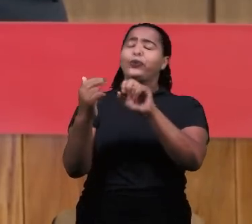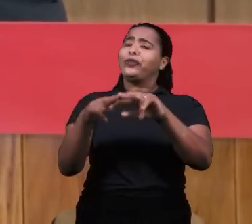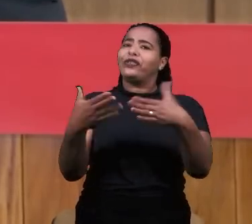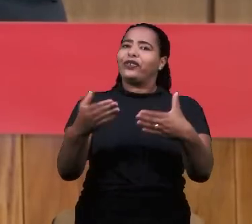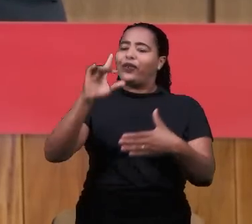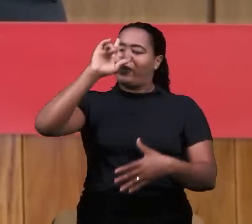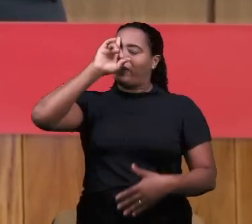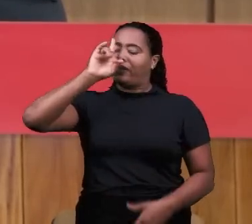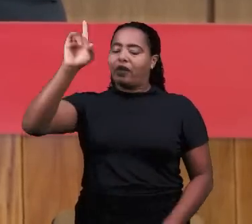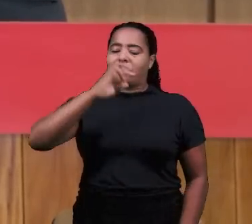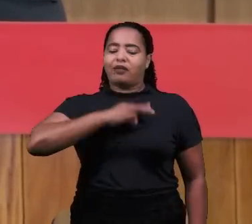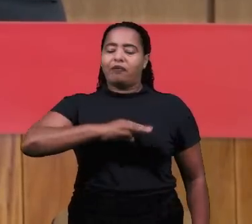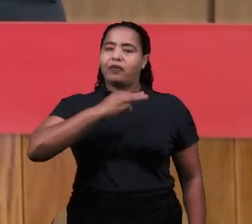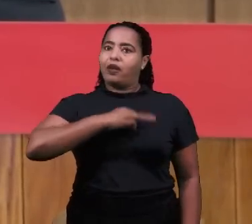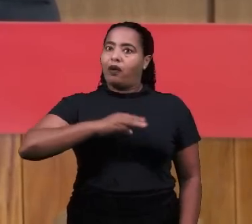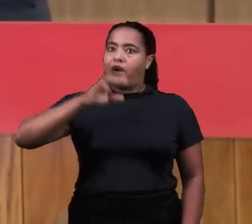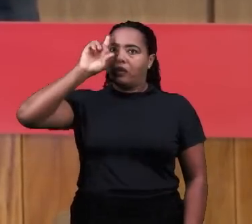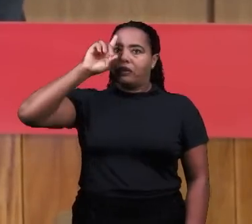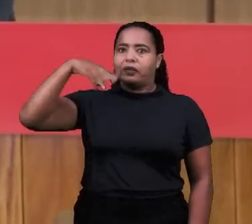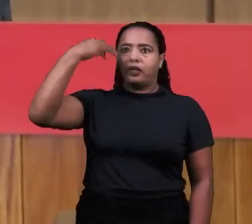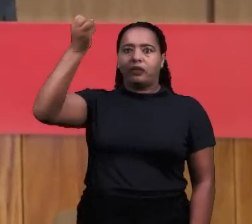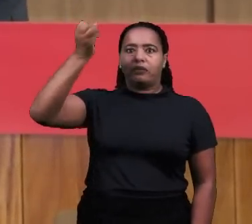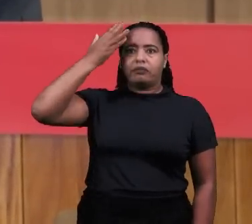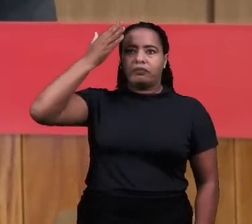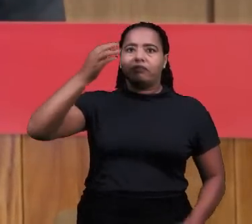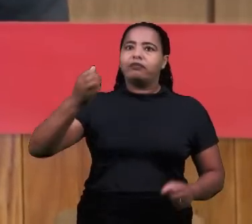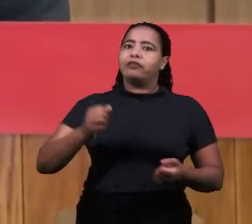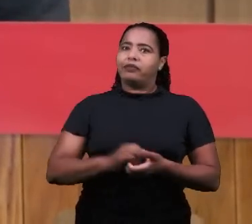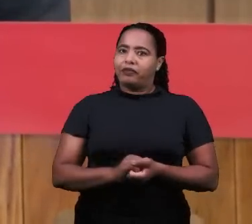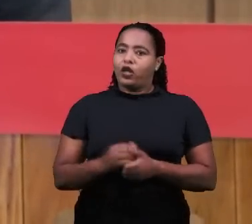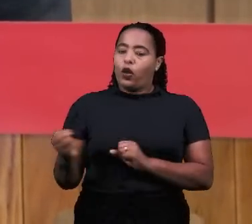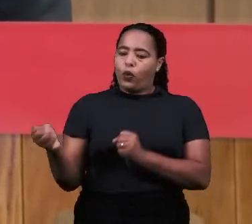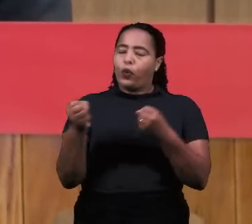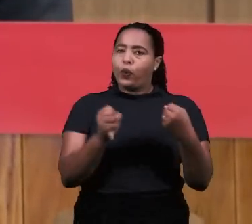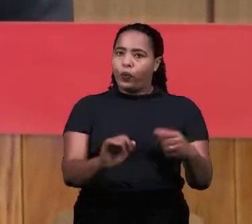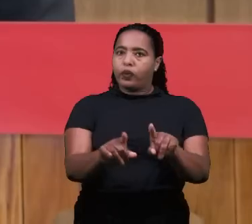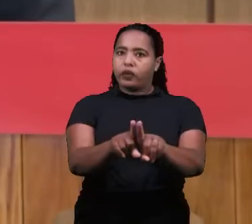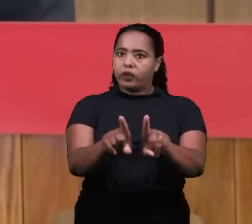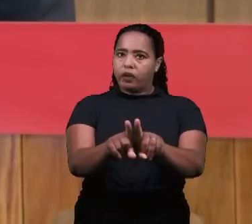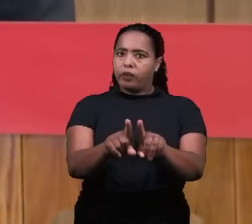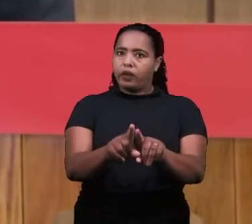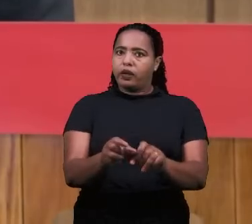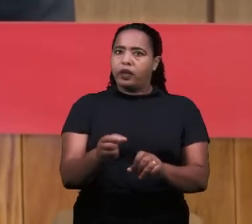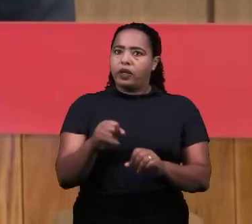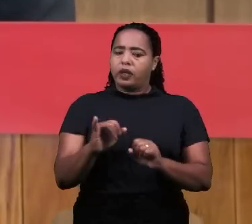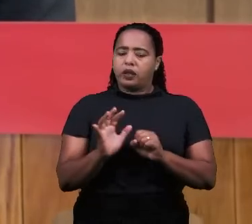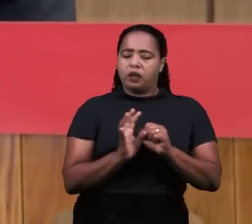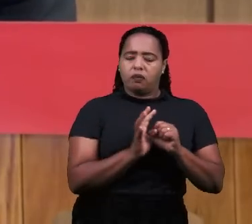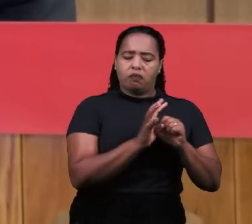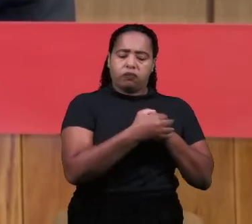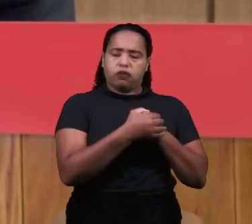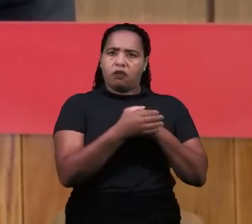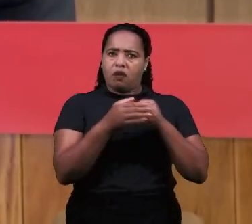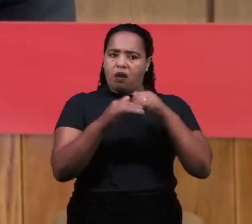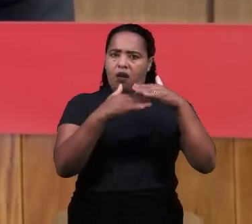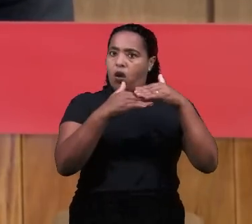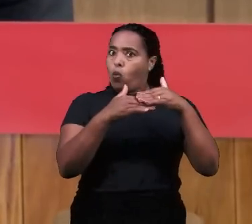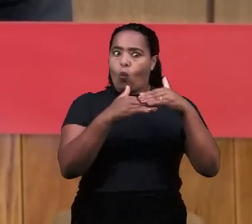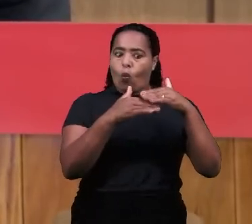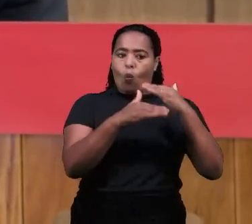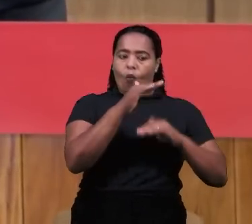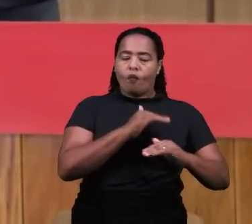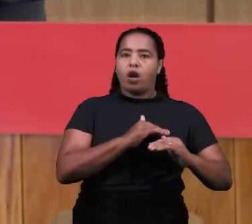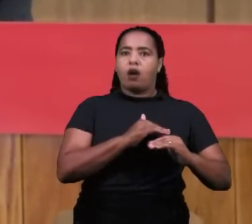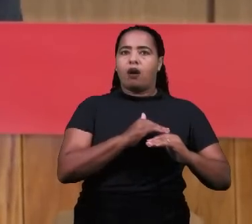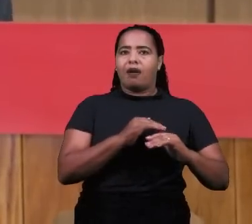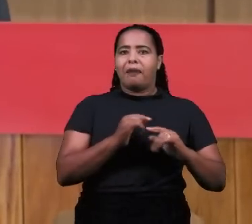de misericórdia, de graça e de todo poder. O que encobre as suas transgressões nunca prosperará, mas o